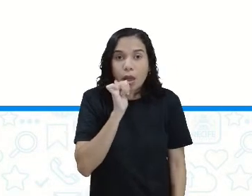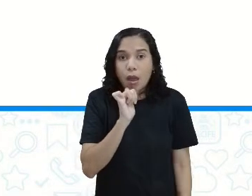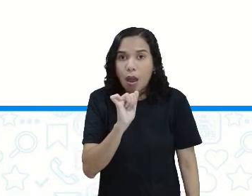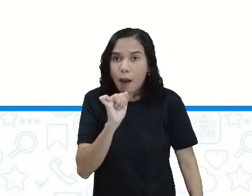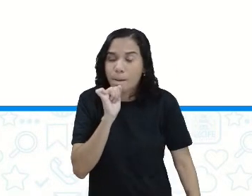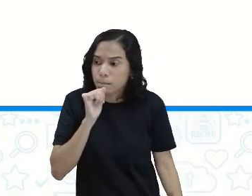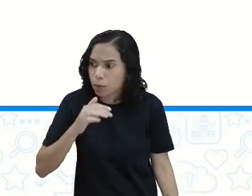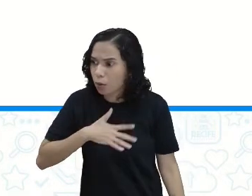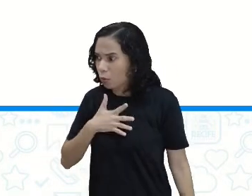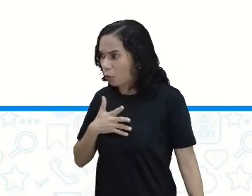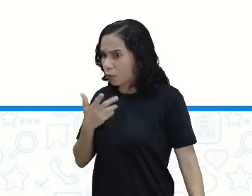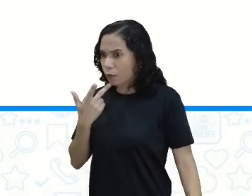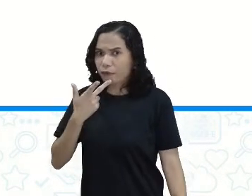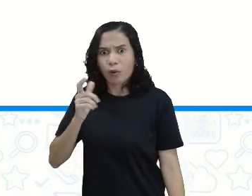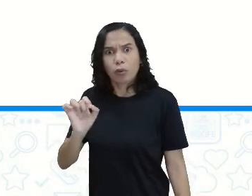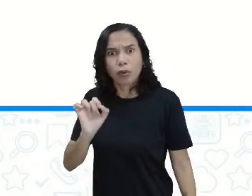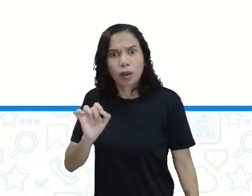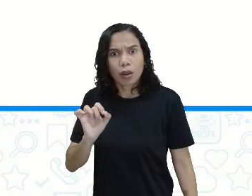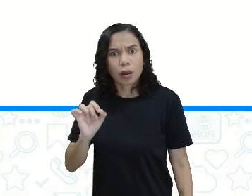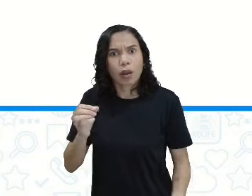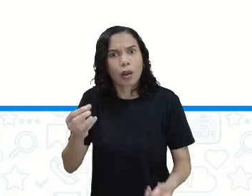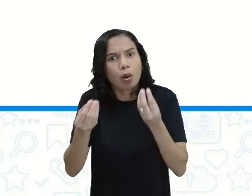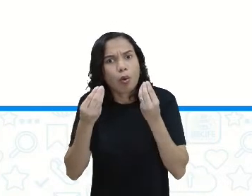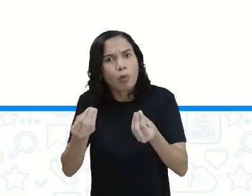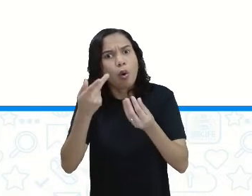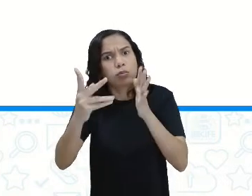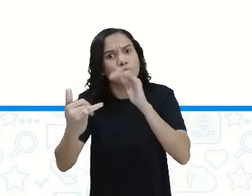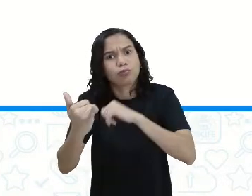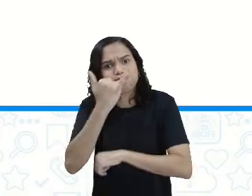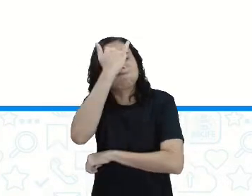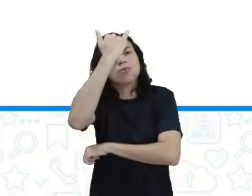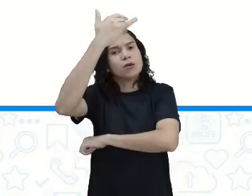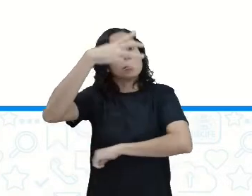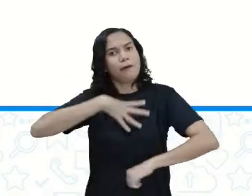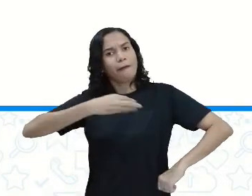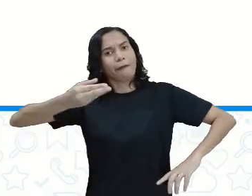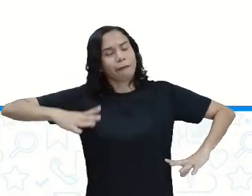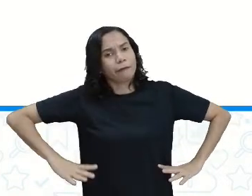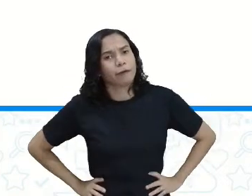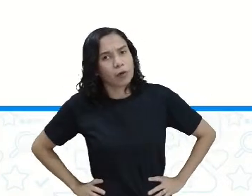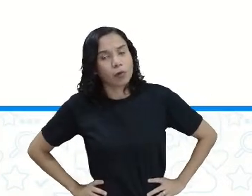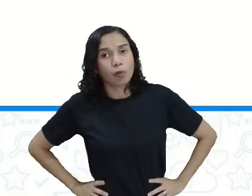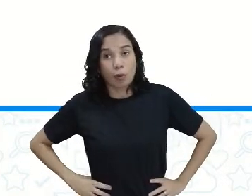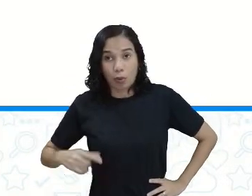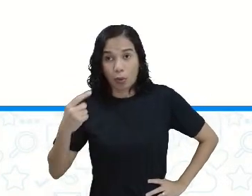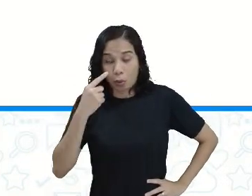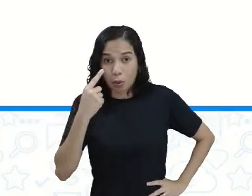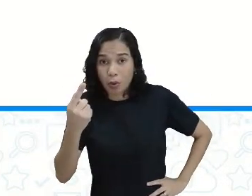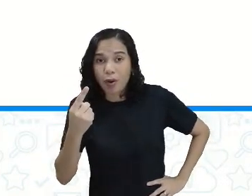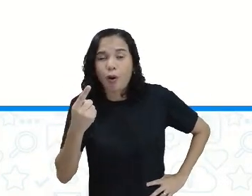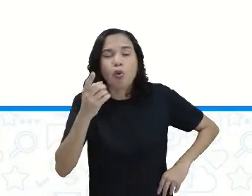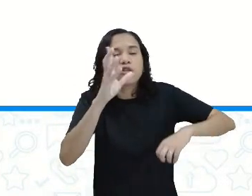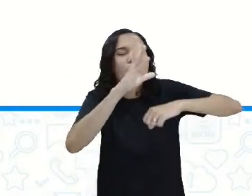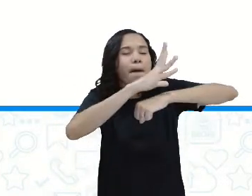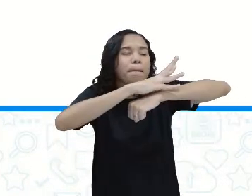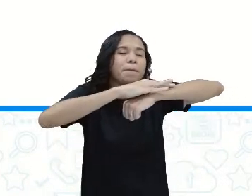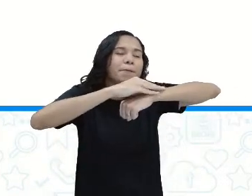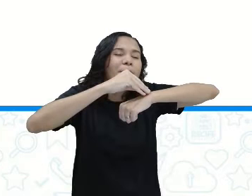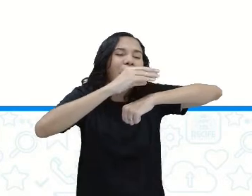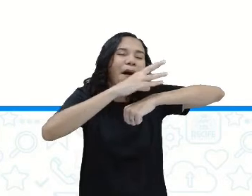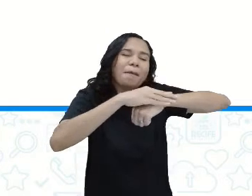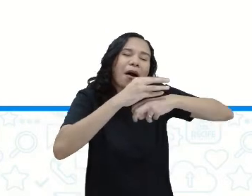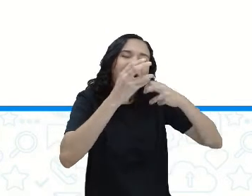rata assustou-se e disse: Como te enganas, meu filho? O bicho de pelo macio e